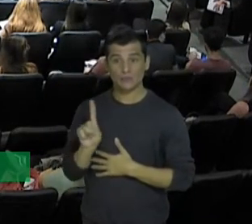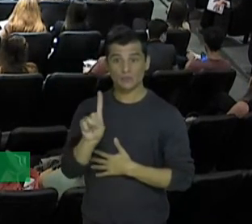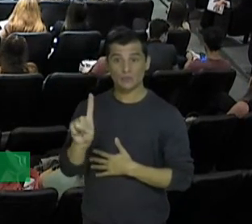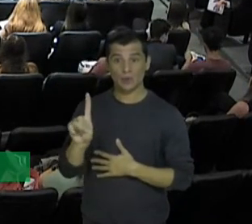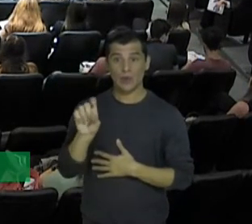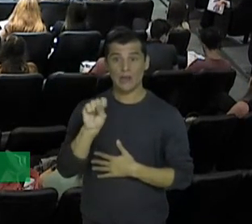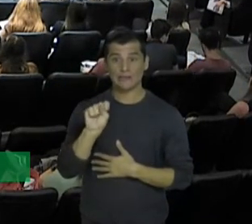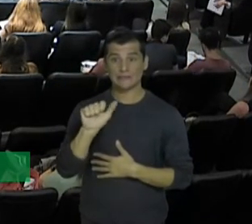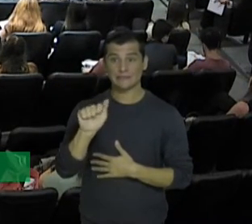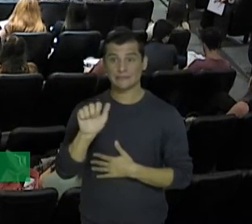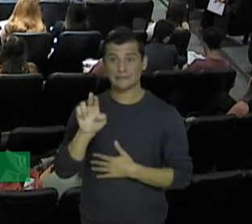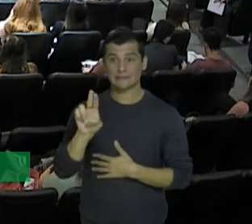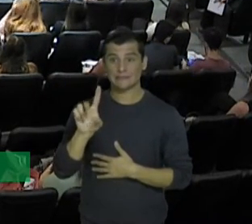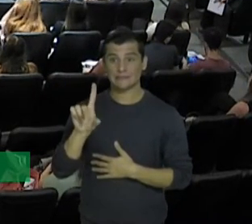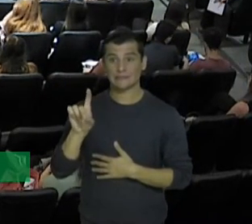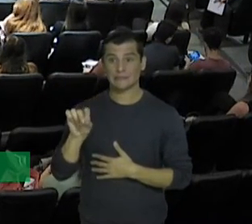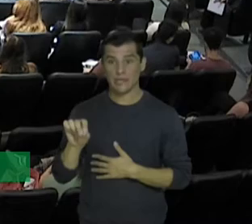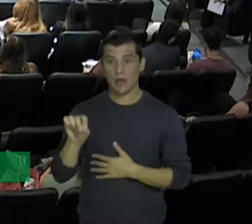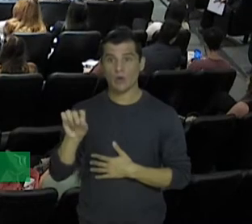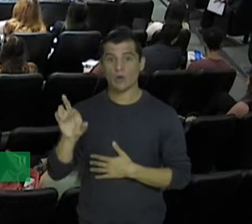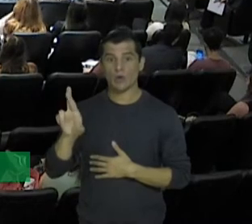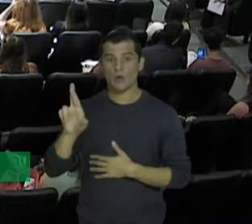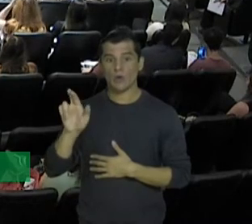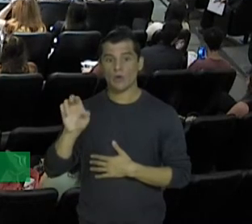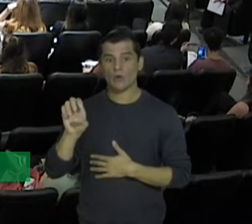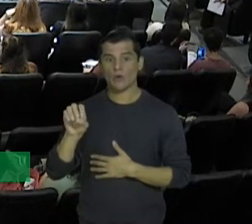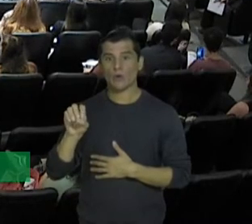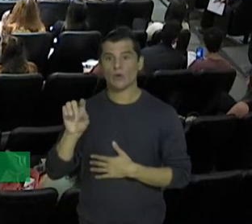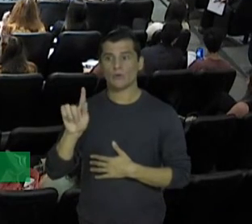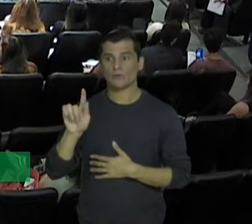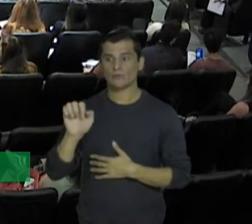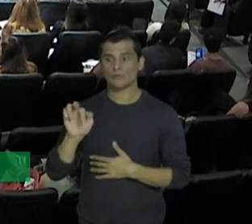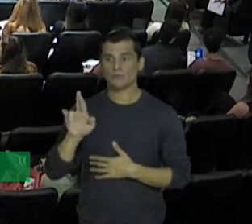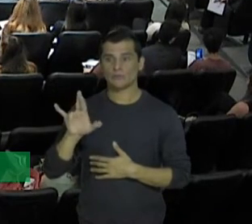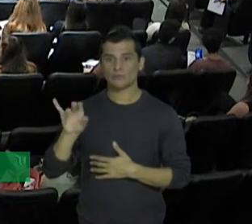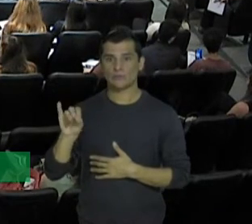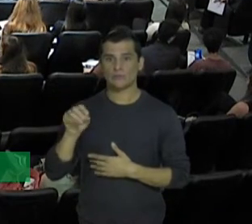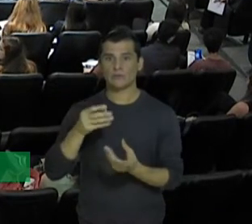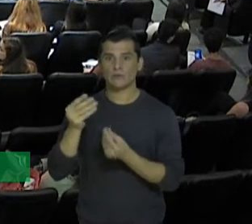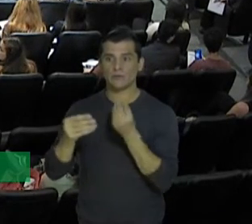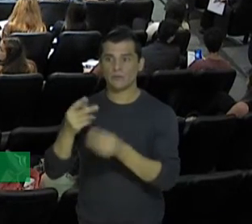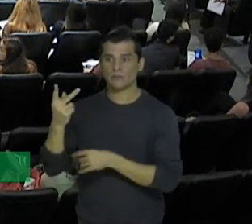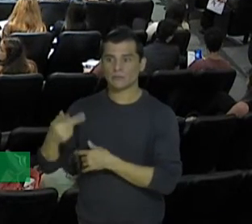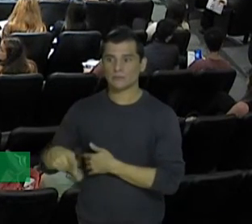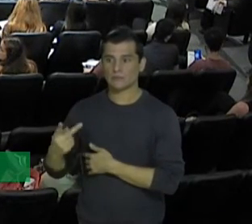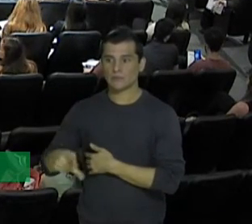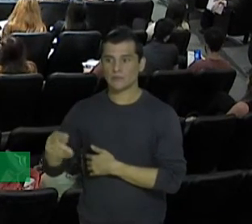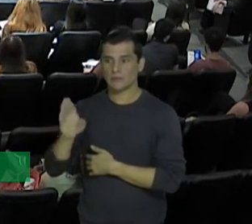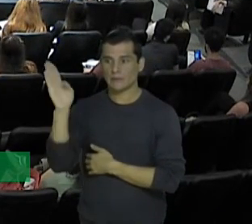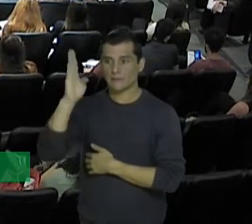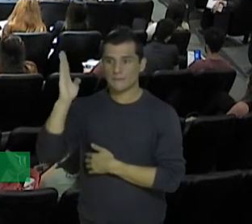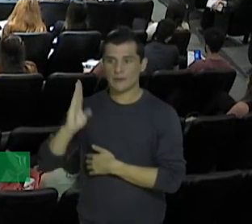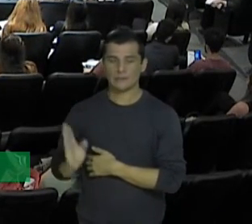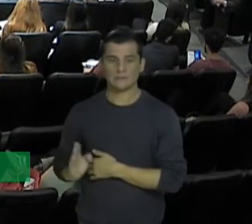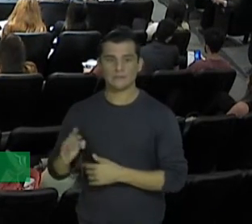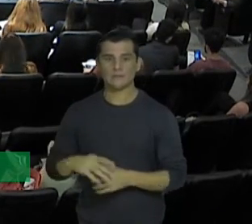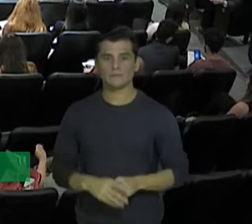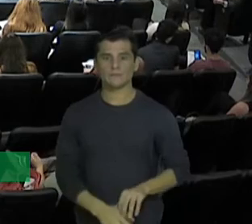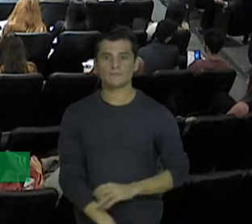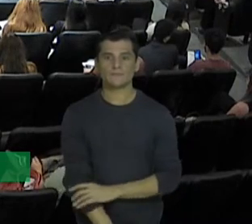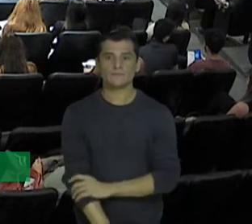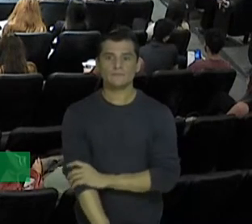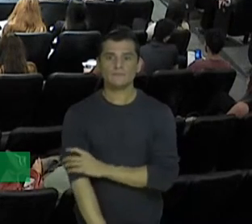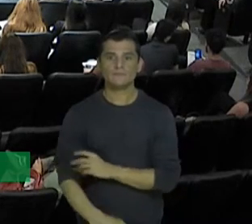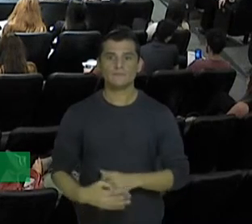maiores autoridades de tratados internacionais do Brasil é do corpo de p do